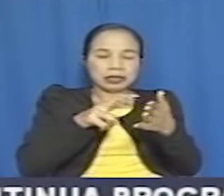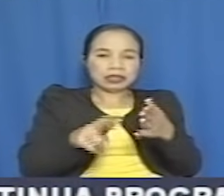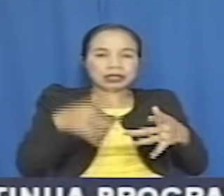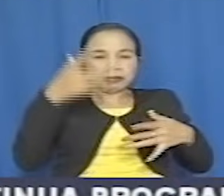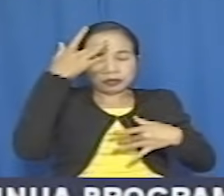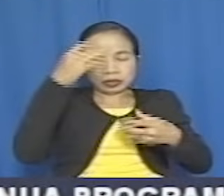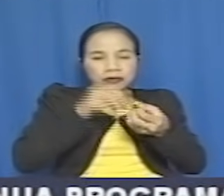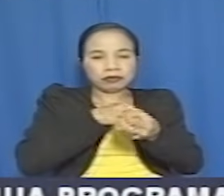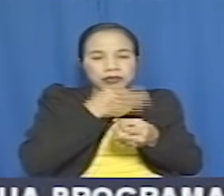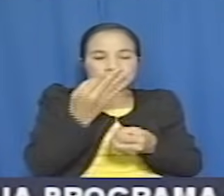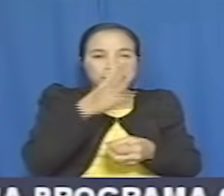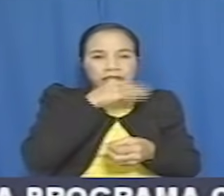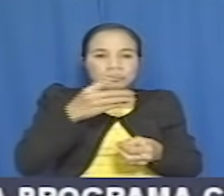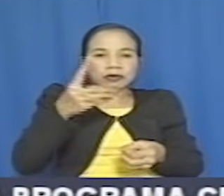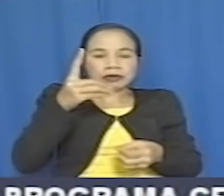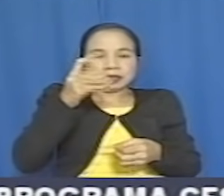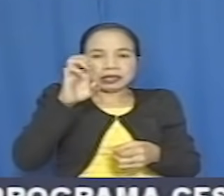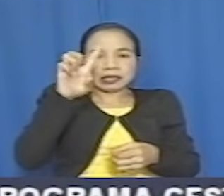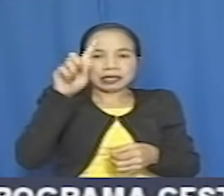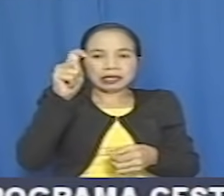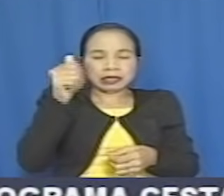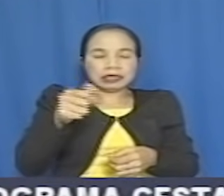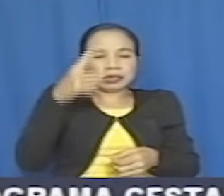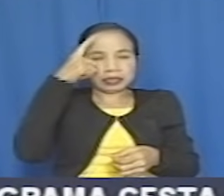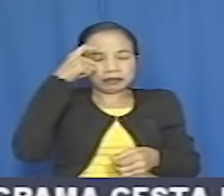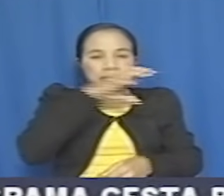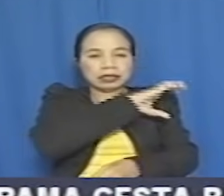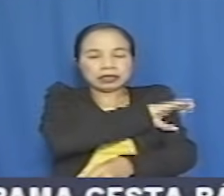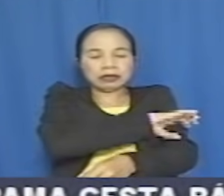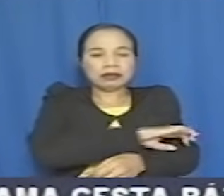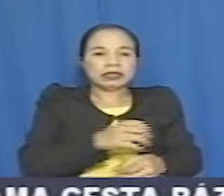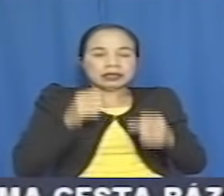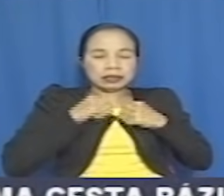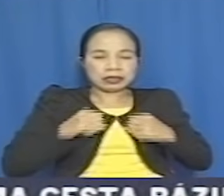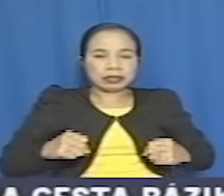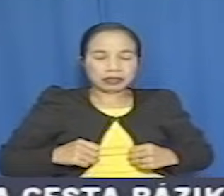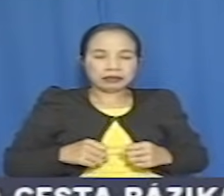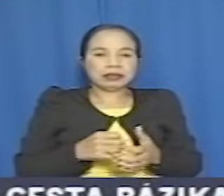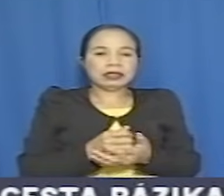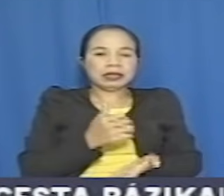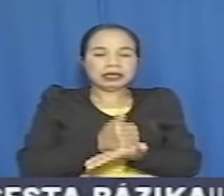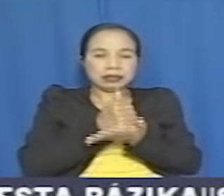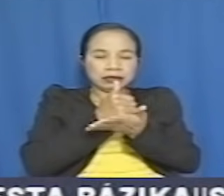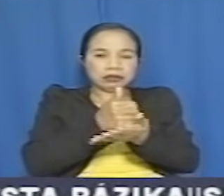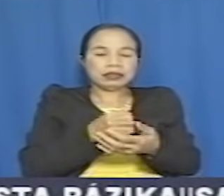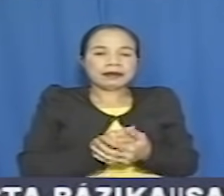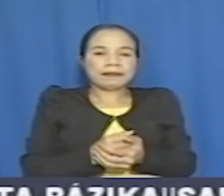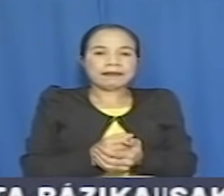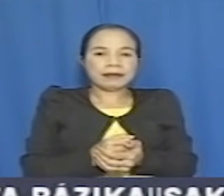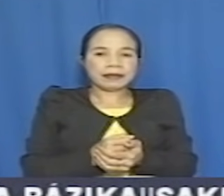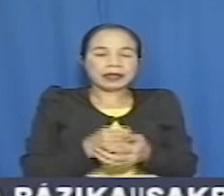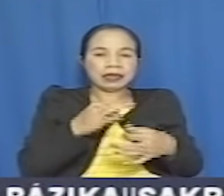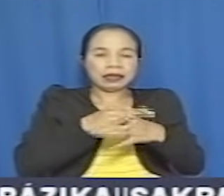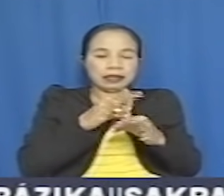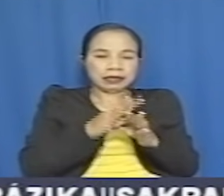no variante Delta, excepto tamba segurança pública, saúde, assistência humanitária,